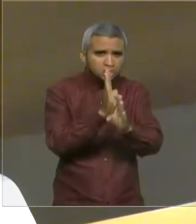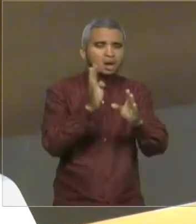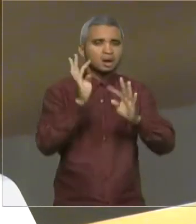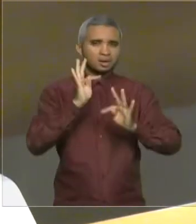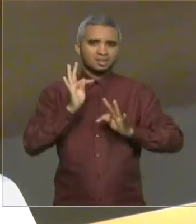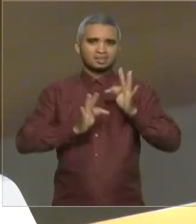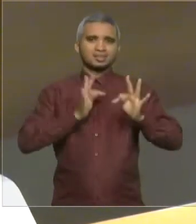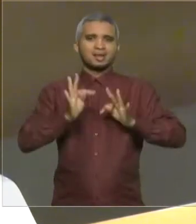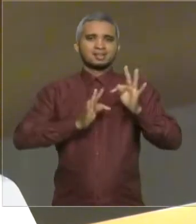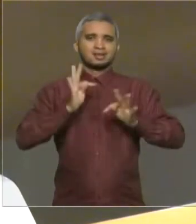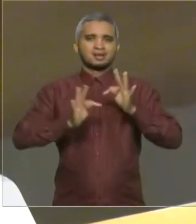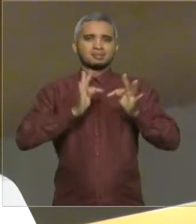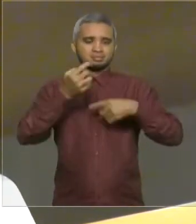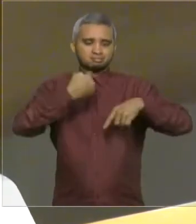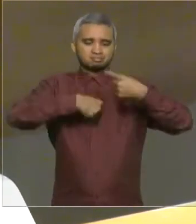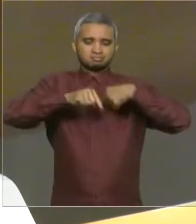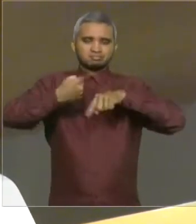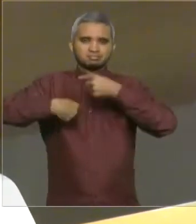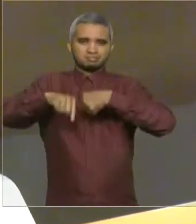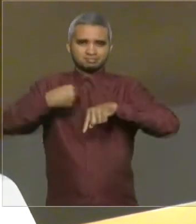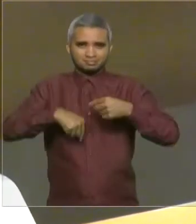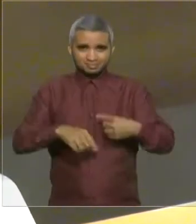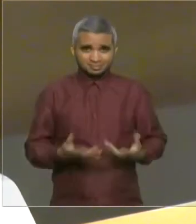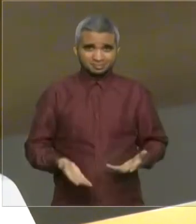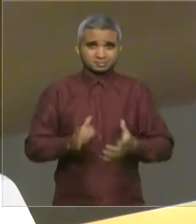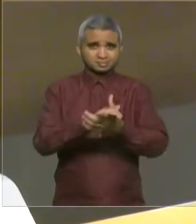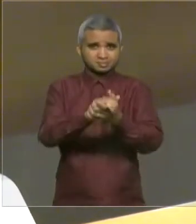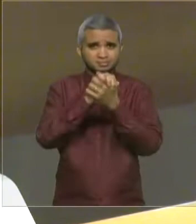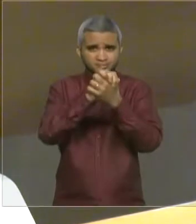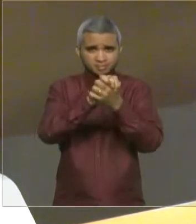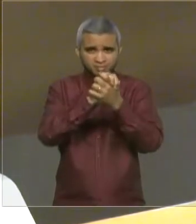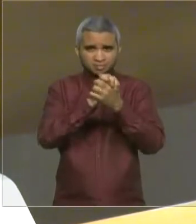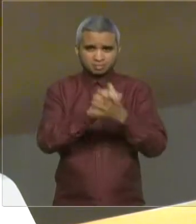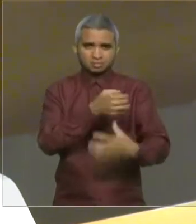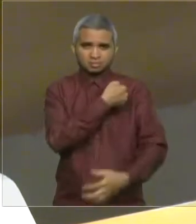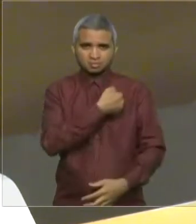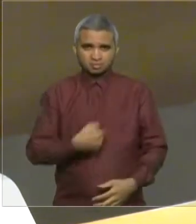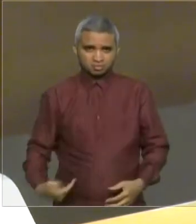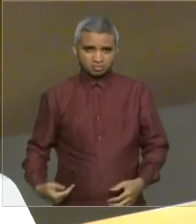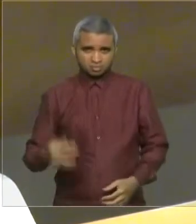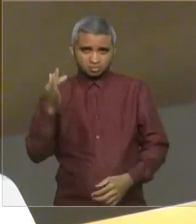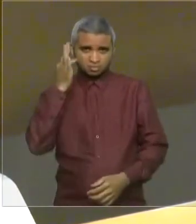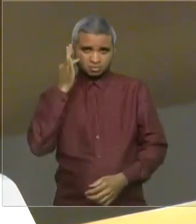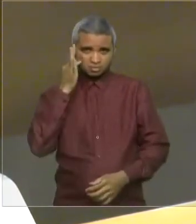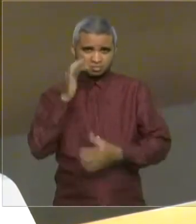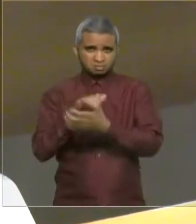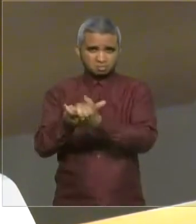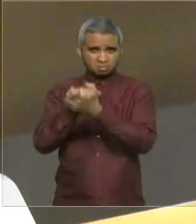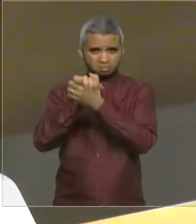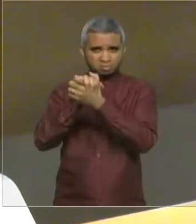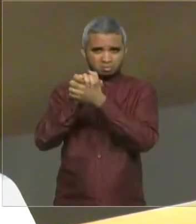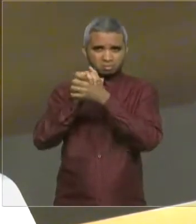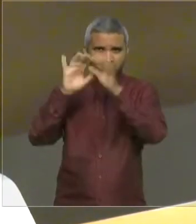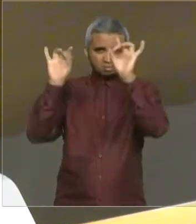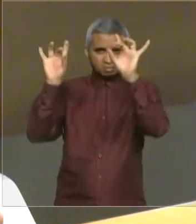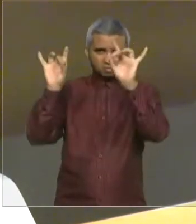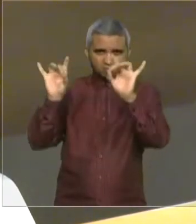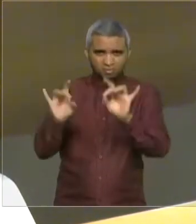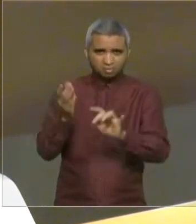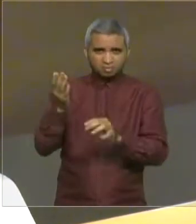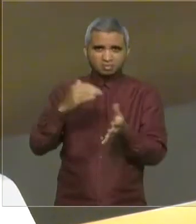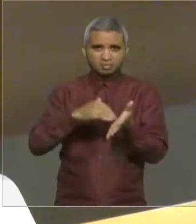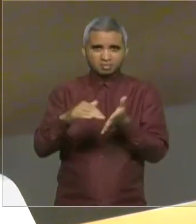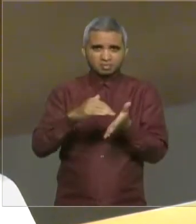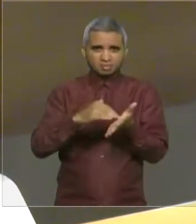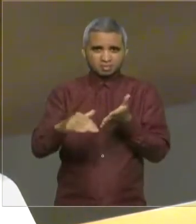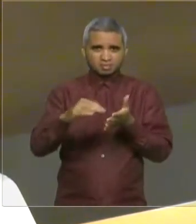muito felizes. Parabenizo aqui o governador Flávio Dino e, em especial, o secretário Carlos Lula, por esta